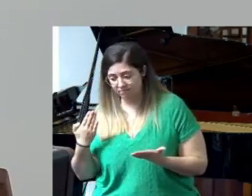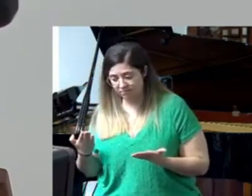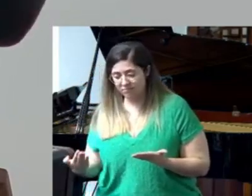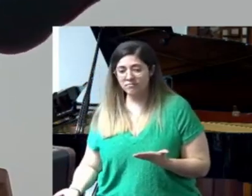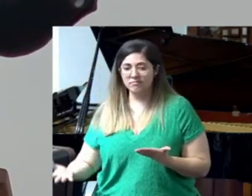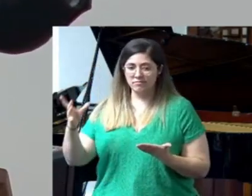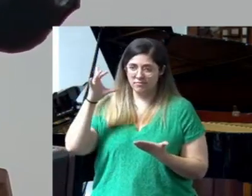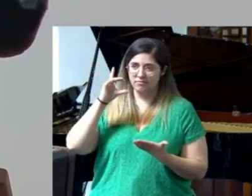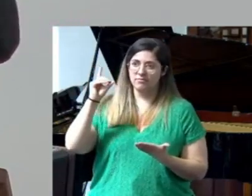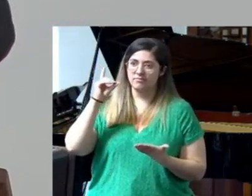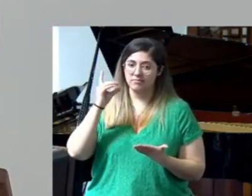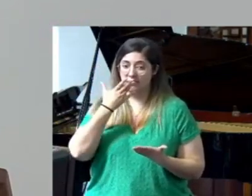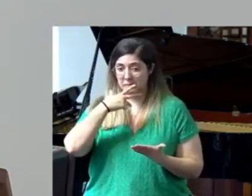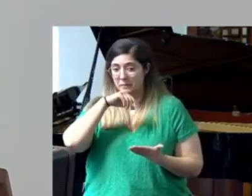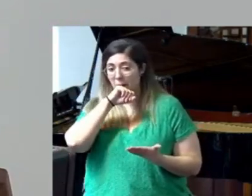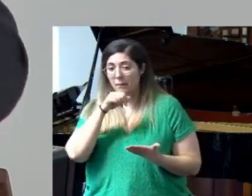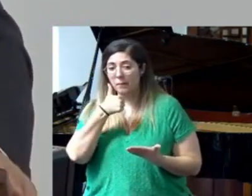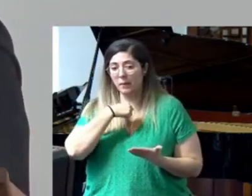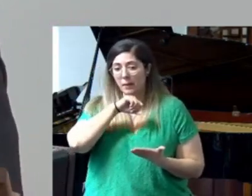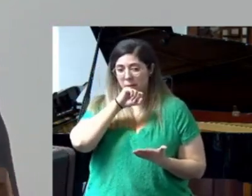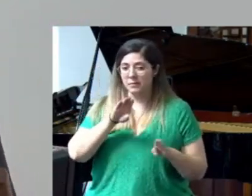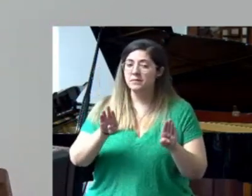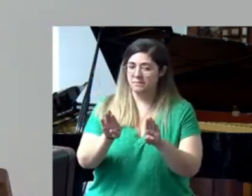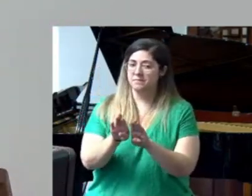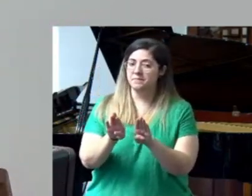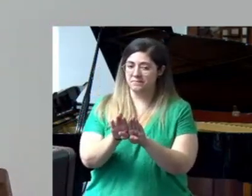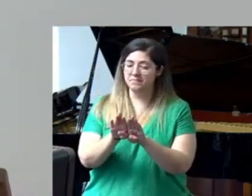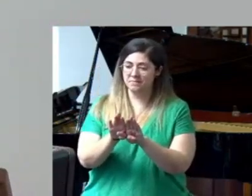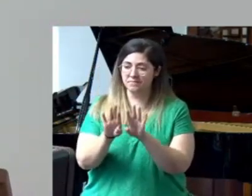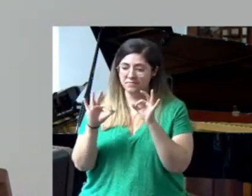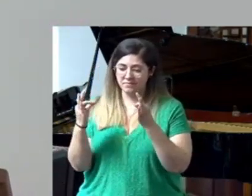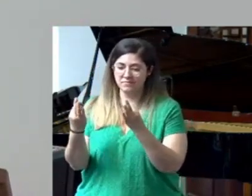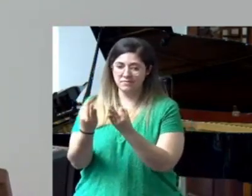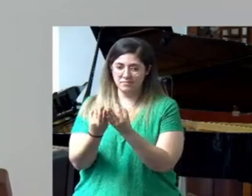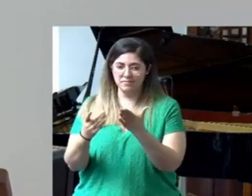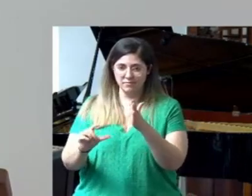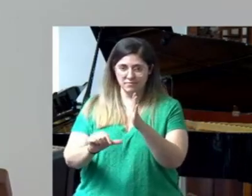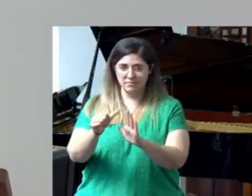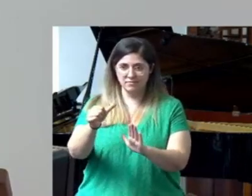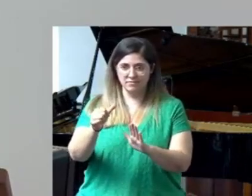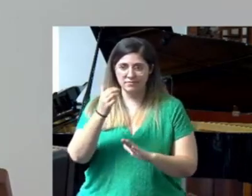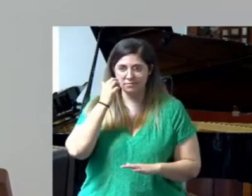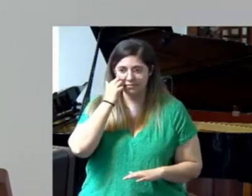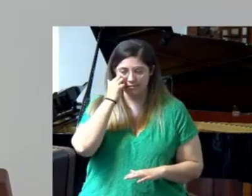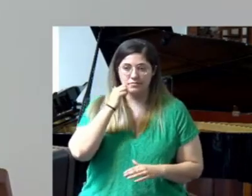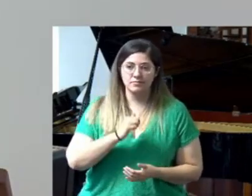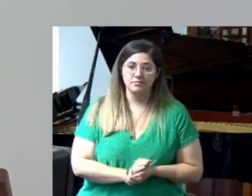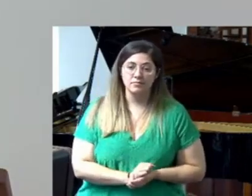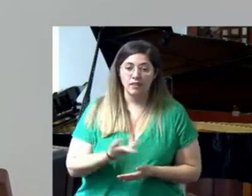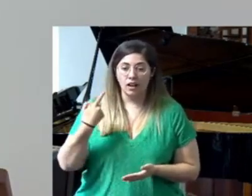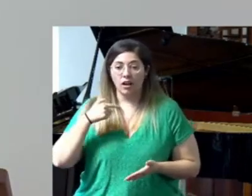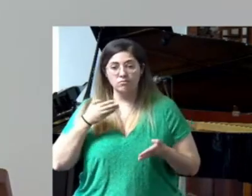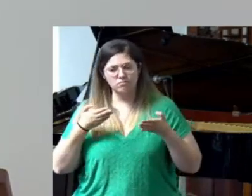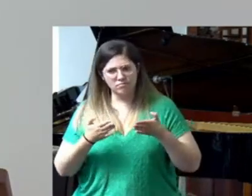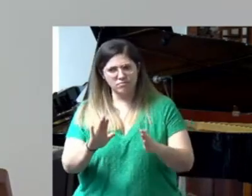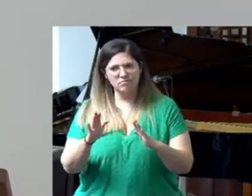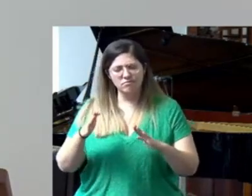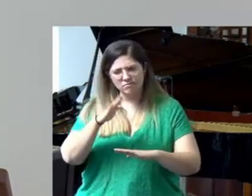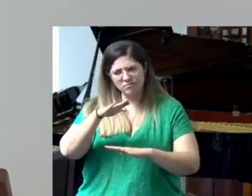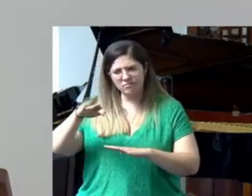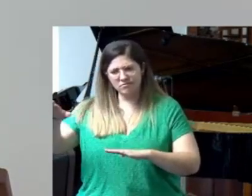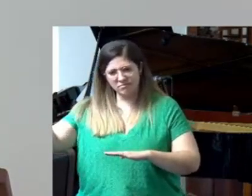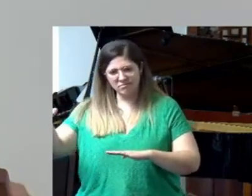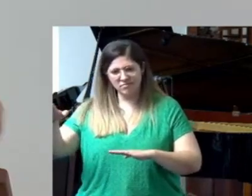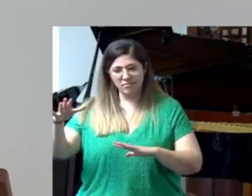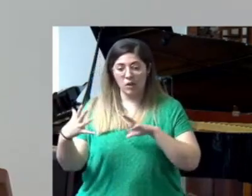pai e a sua mãe, nunca. É o primeiro bem que alguém pode fazer. Nós somos feitos para nascermos, crescermos dentro das nossas casas e